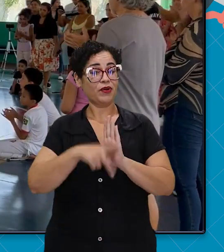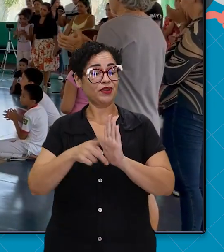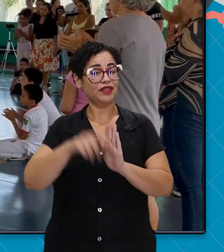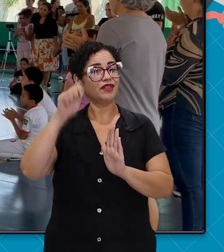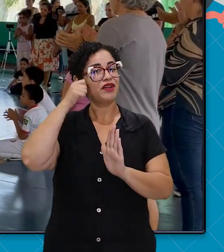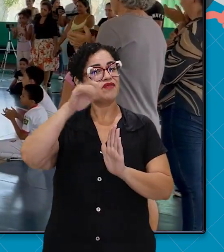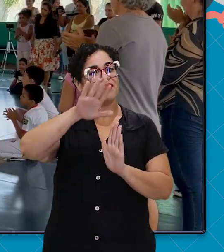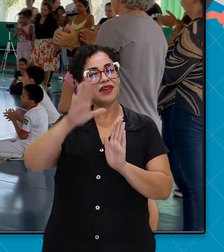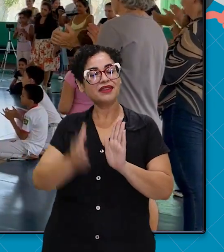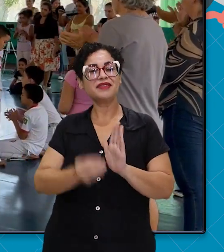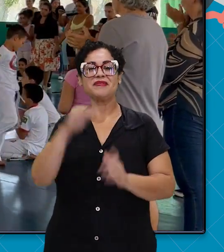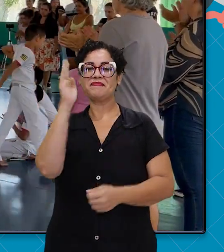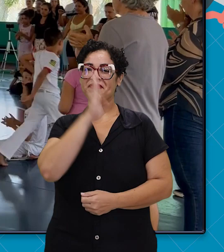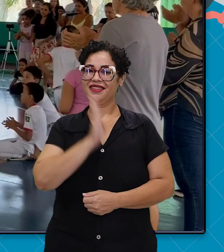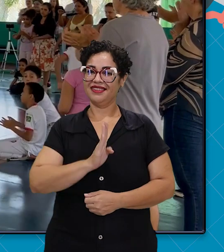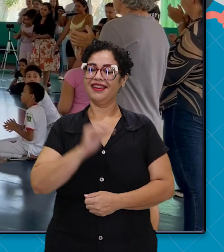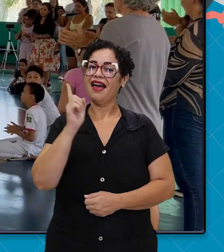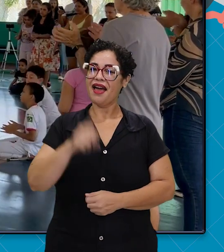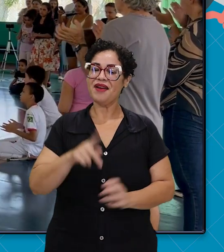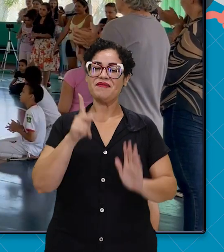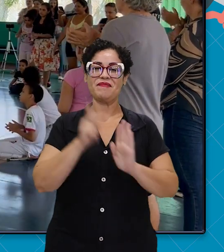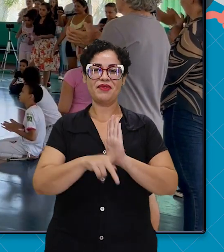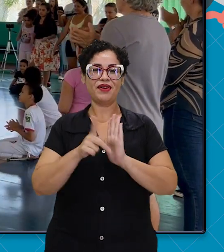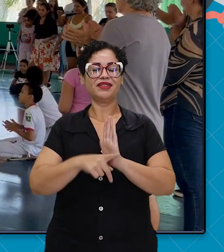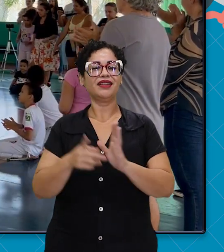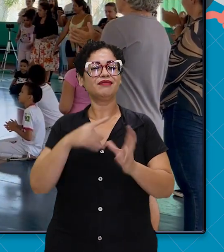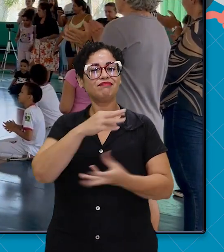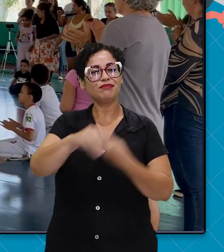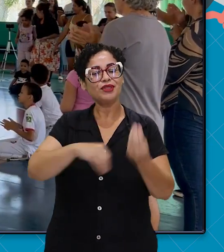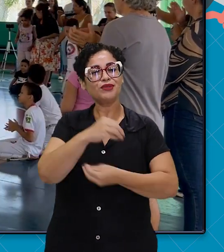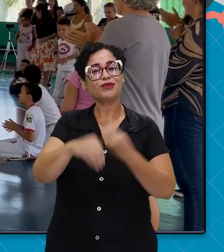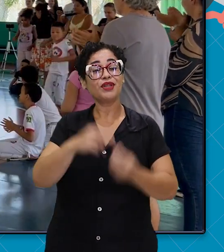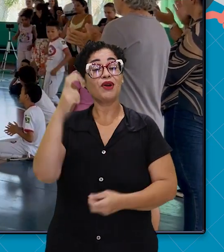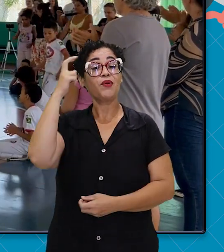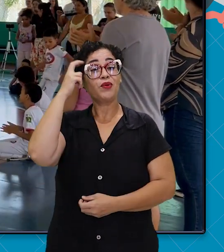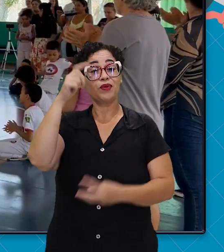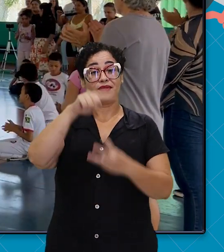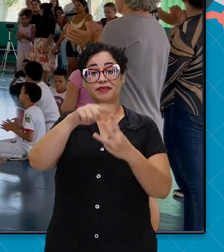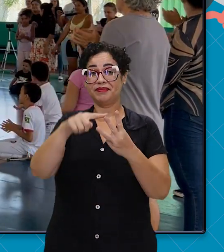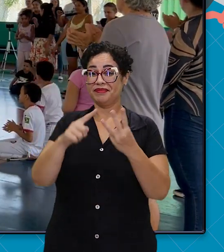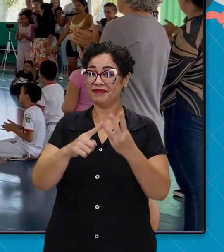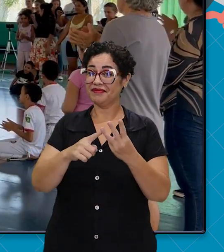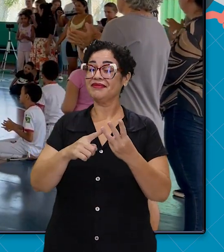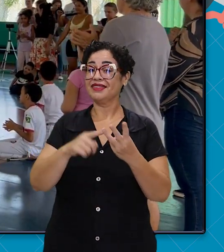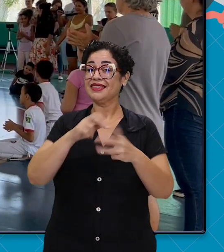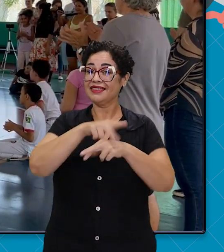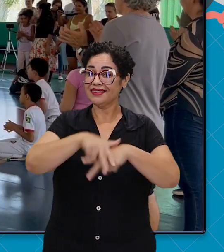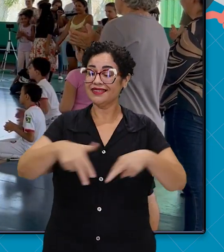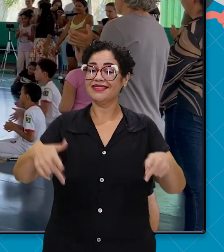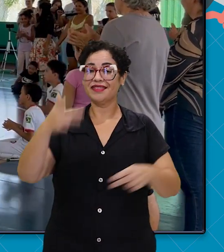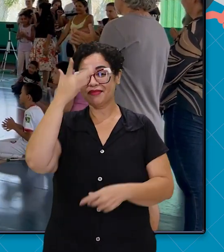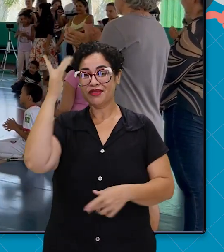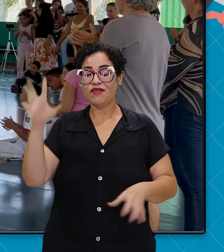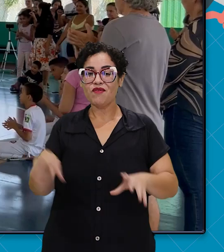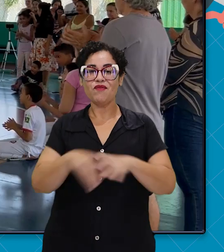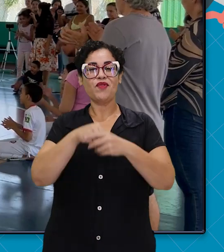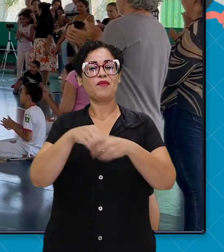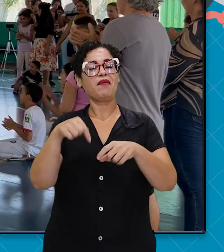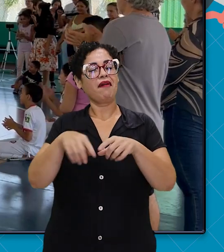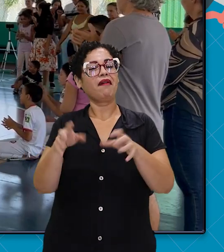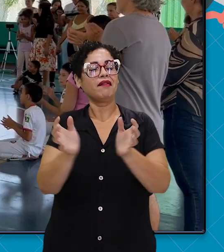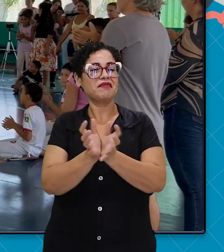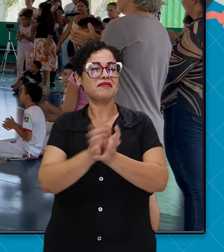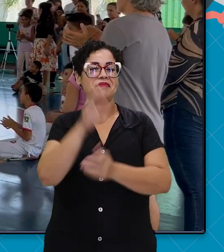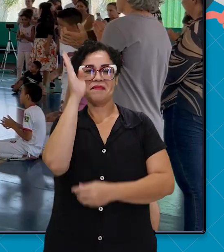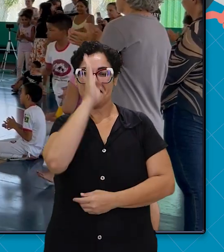ao nosso projeto Africanidades Brasileiras. É um projeto que advém das misturas, das culturas, das três etnias que nos formaram, sim,